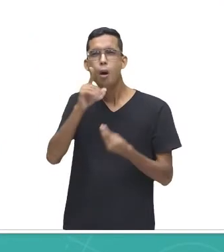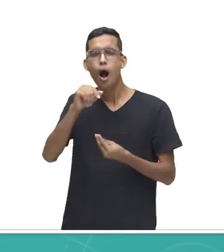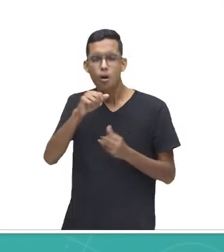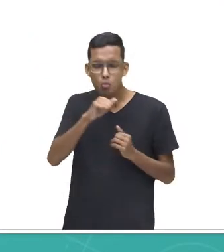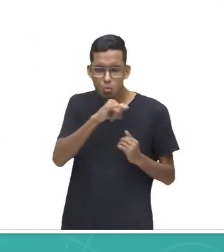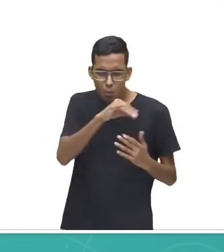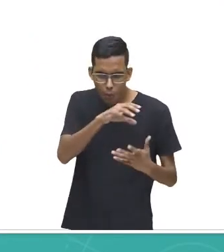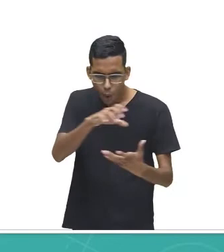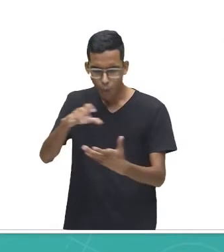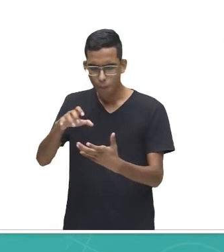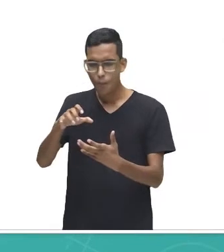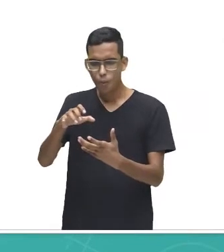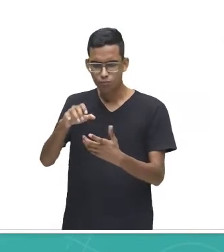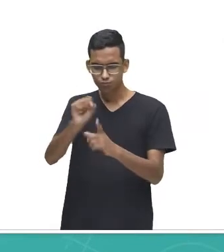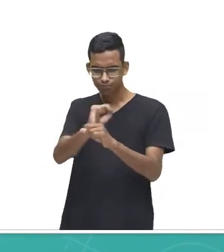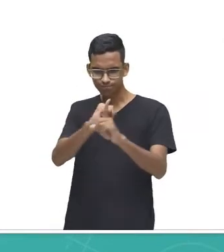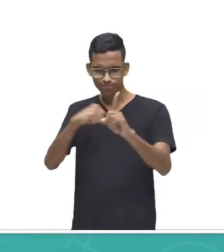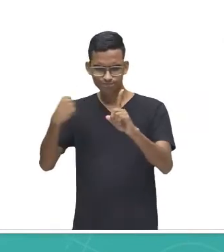relações sociais,